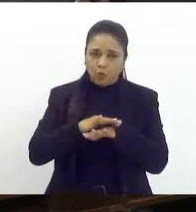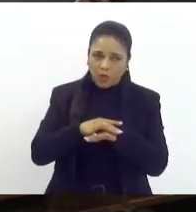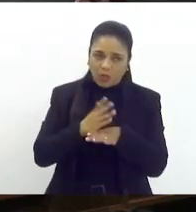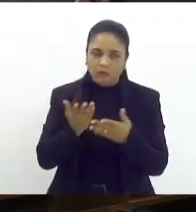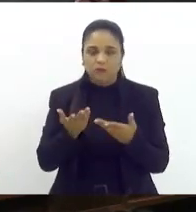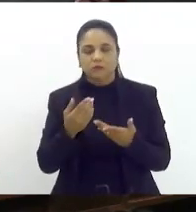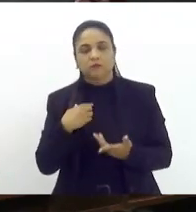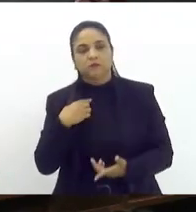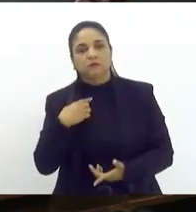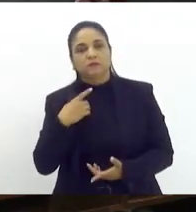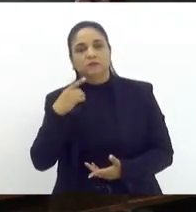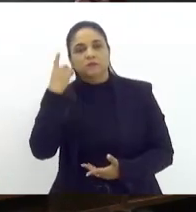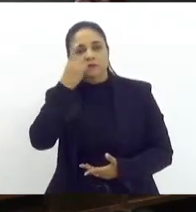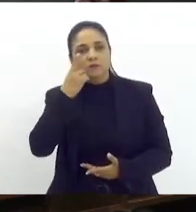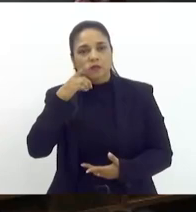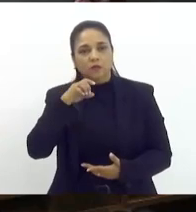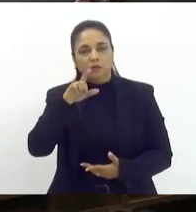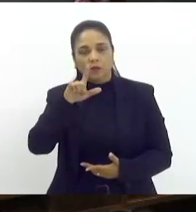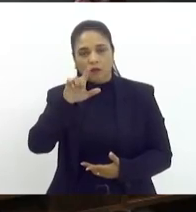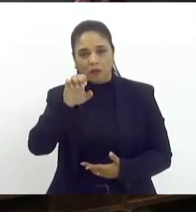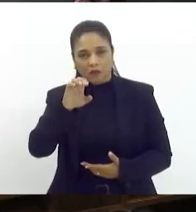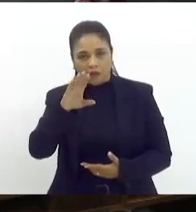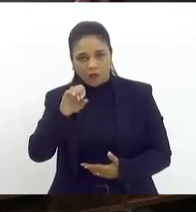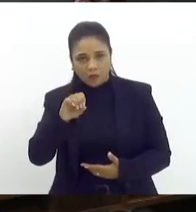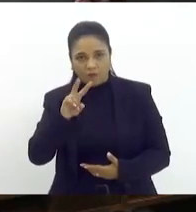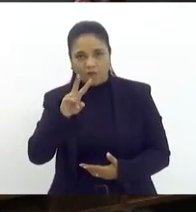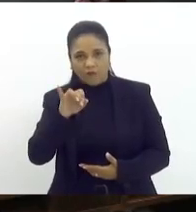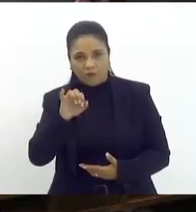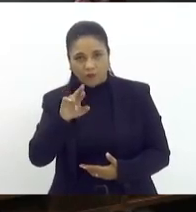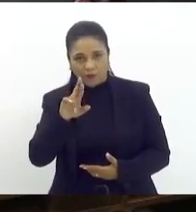deputado Léo Vieira por favor